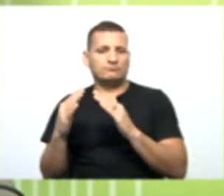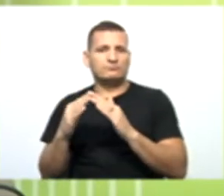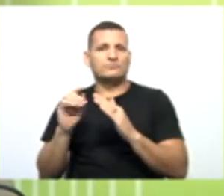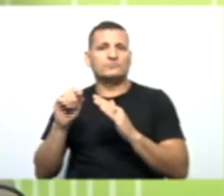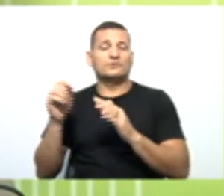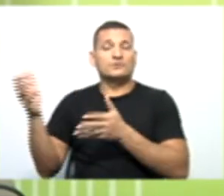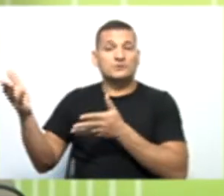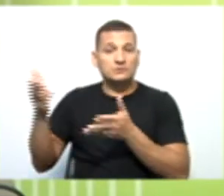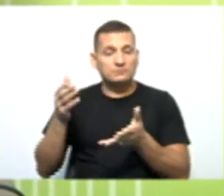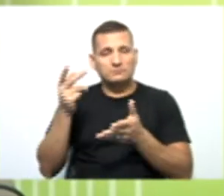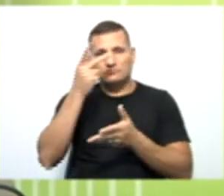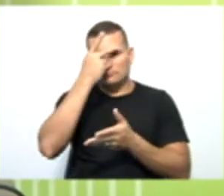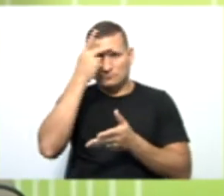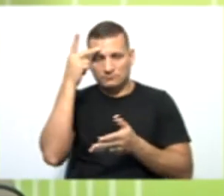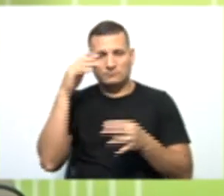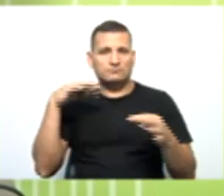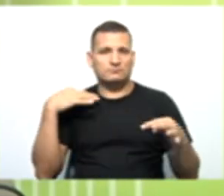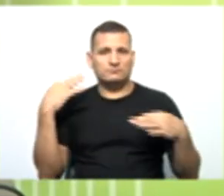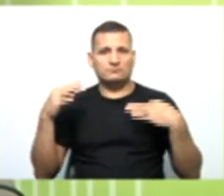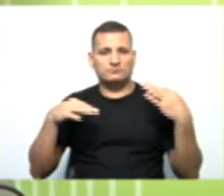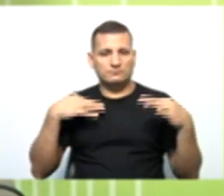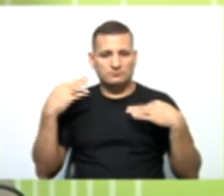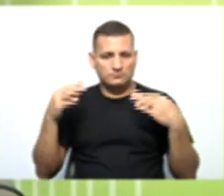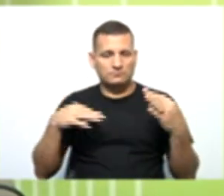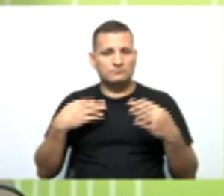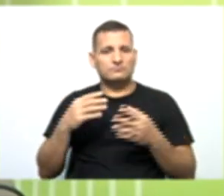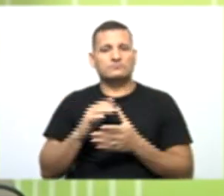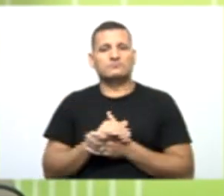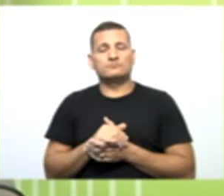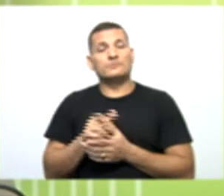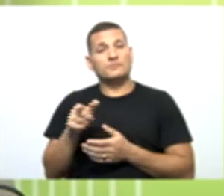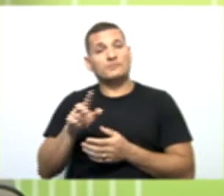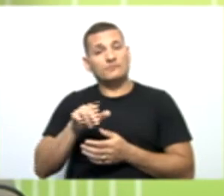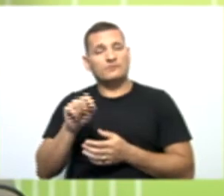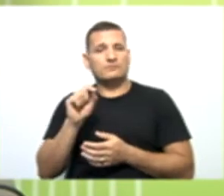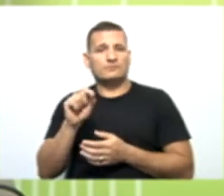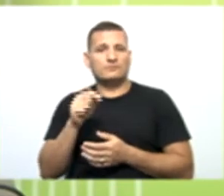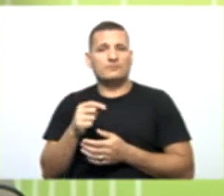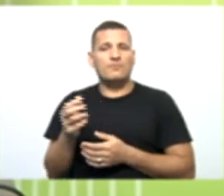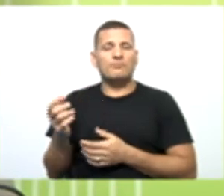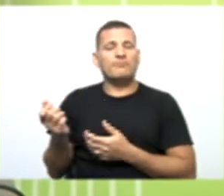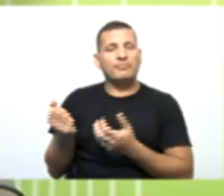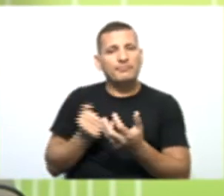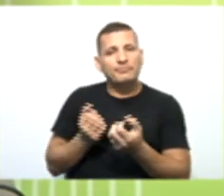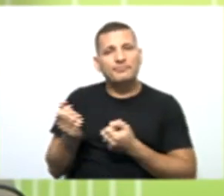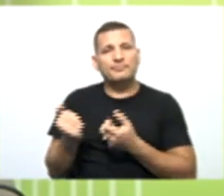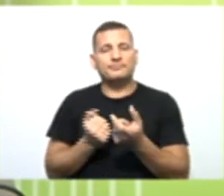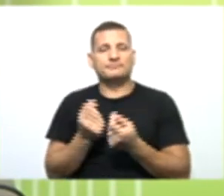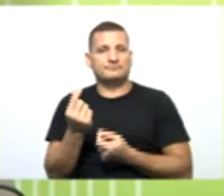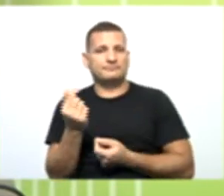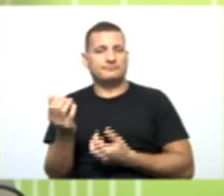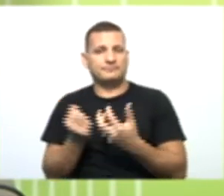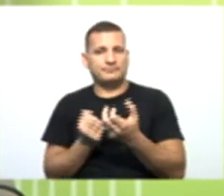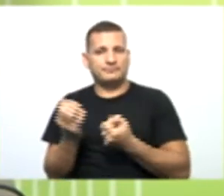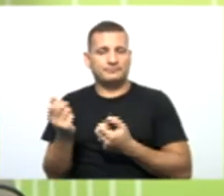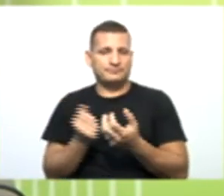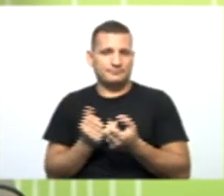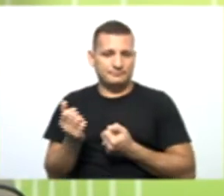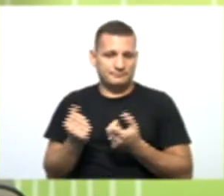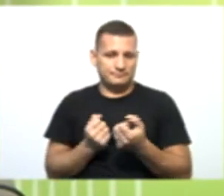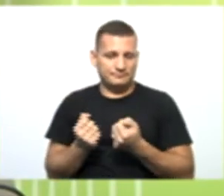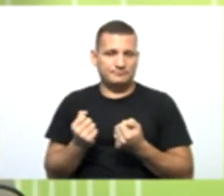receber essas pessoas turistas, e aí ela vai ter uma renda bem interessante